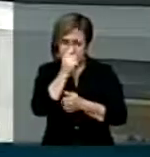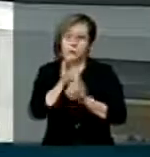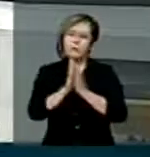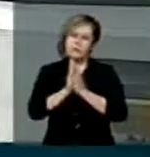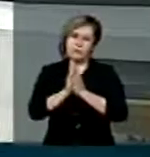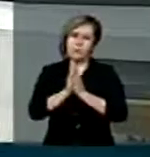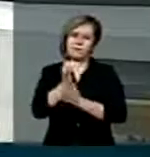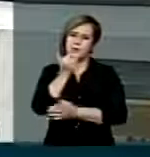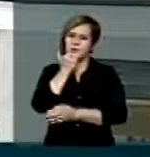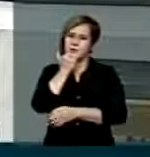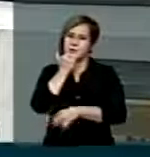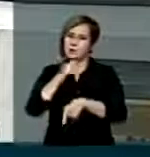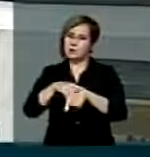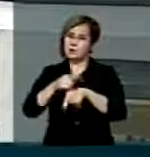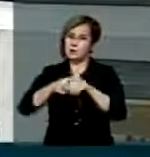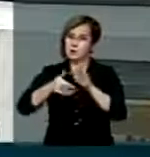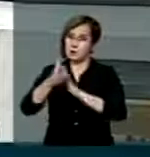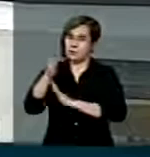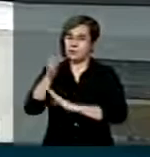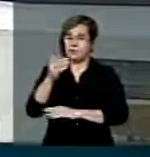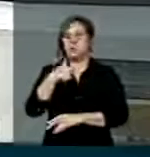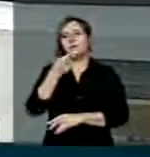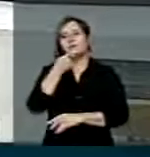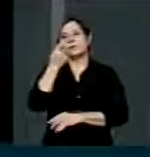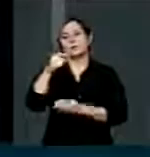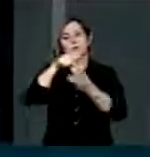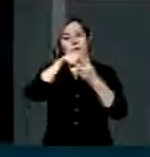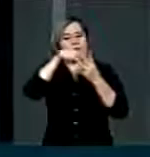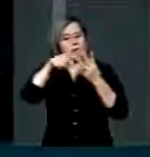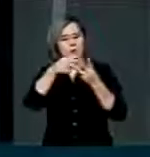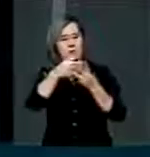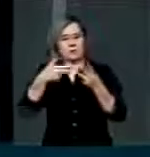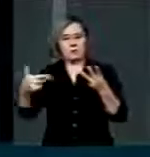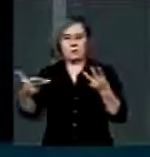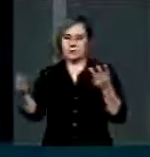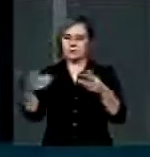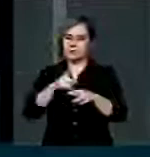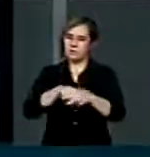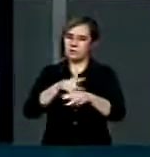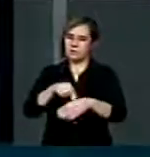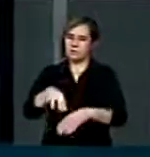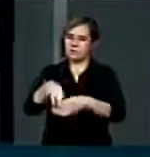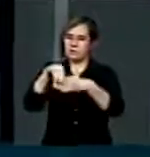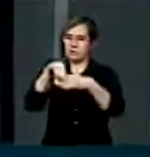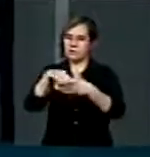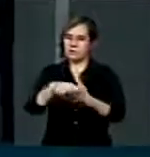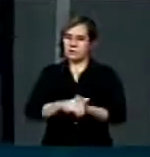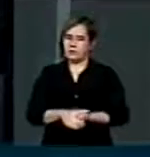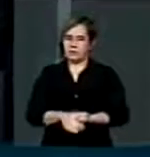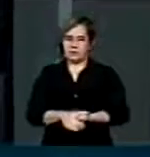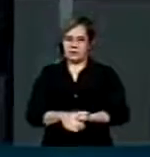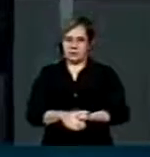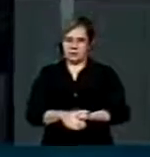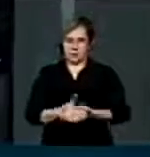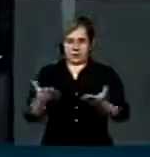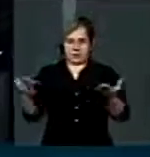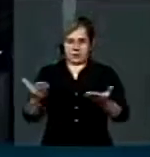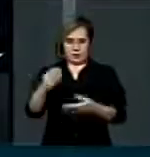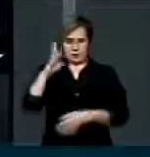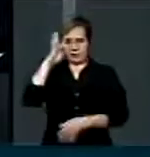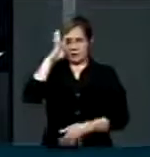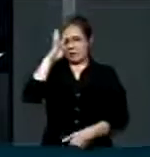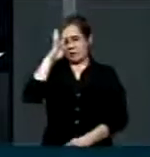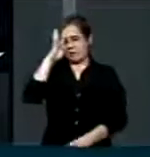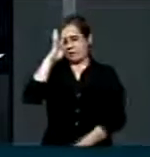tempo necessário. Senhor presidente, eu quero fazer 3 registros nesse tempo de liderança, nessa quarta-feira.